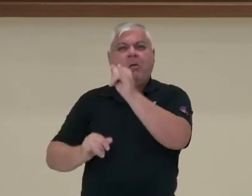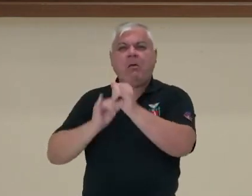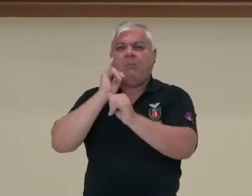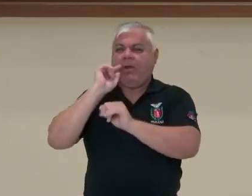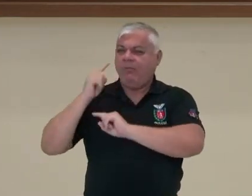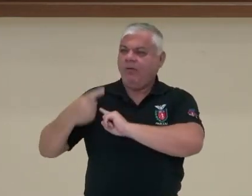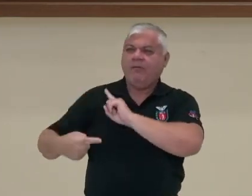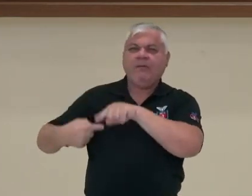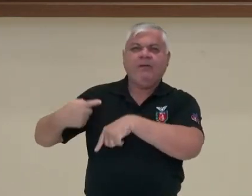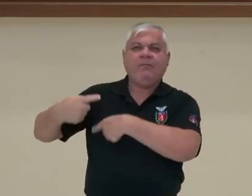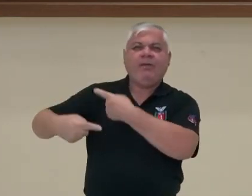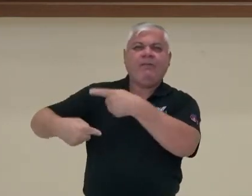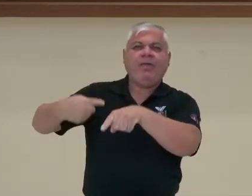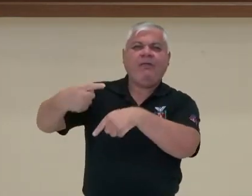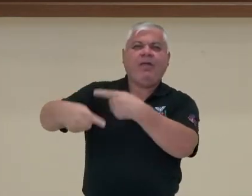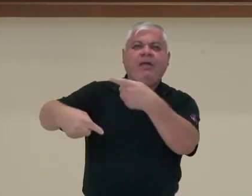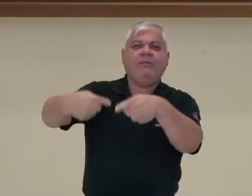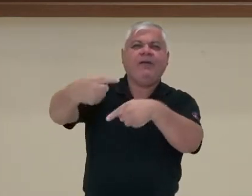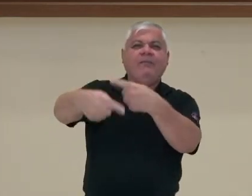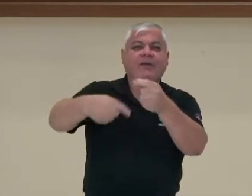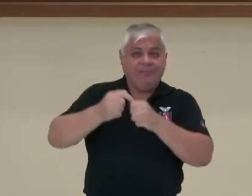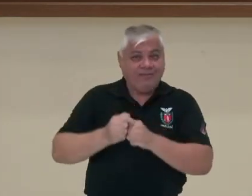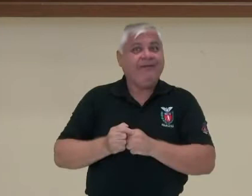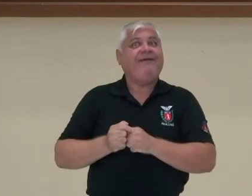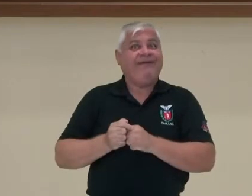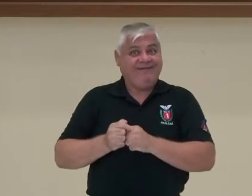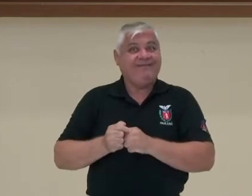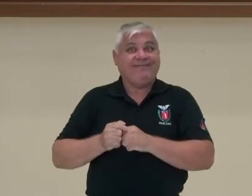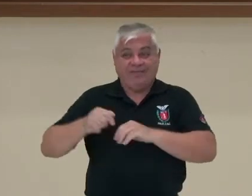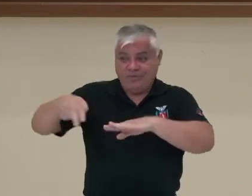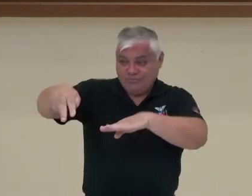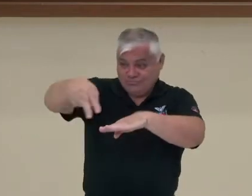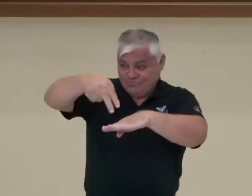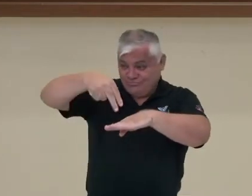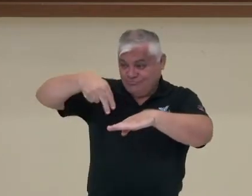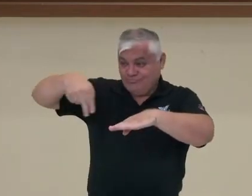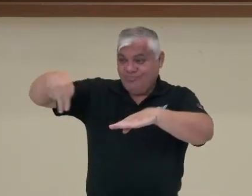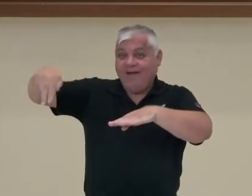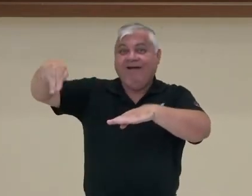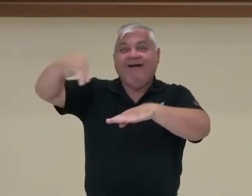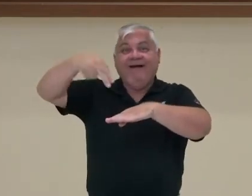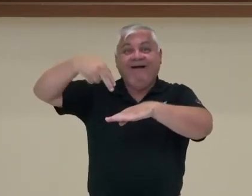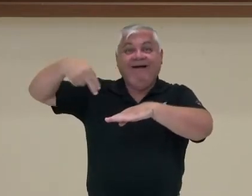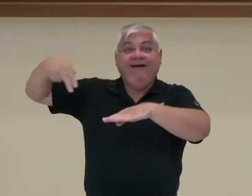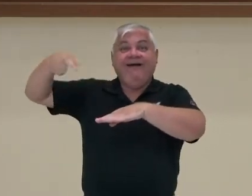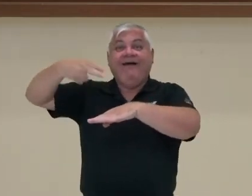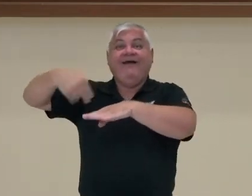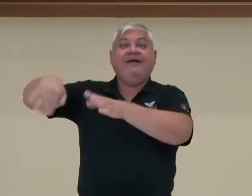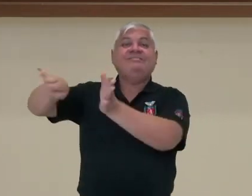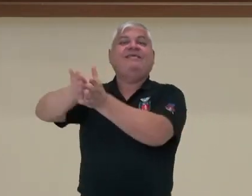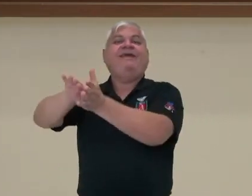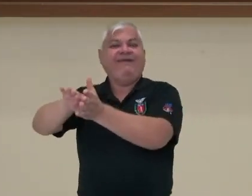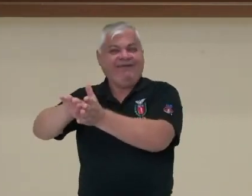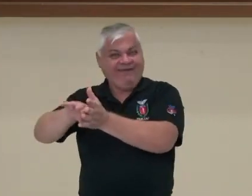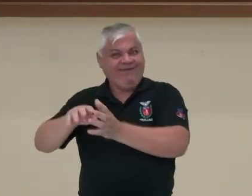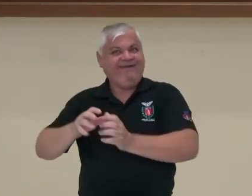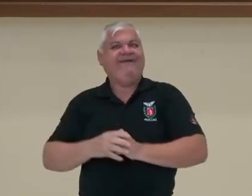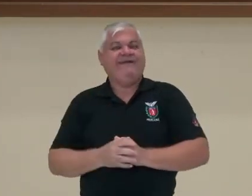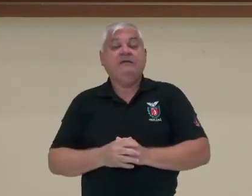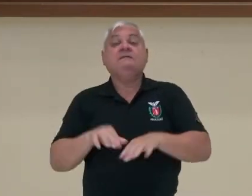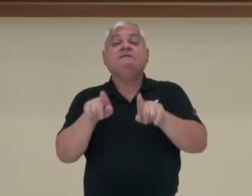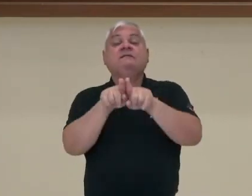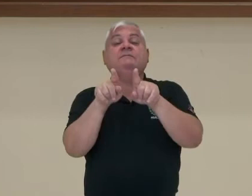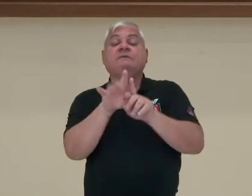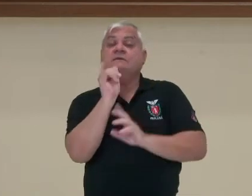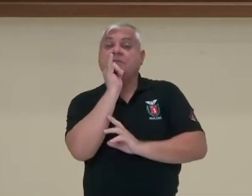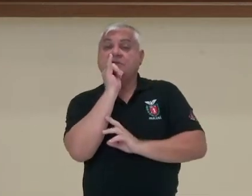mensagem ia passando por esse através desses mensageiros até chegar onde deveria chegar, tá? E também uma